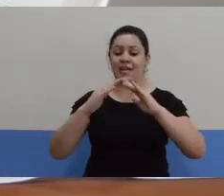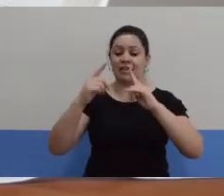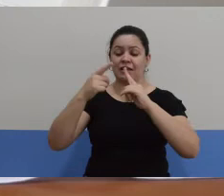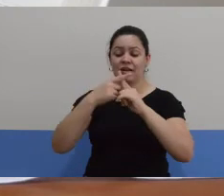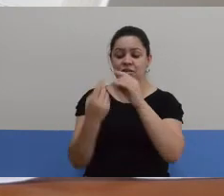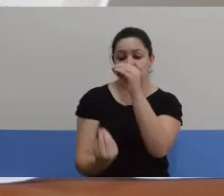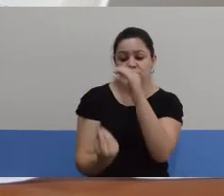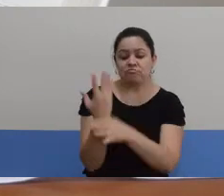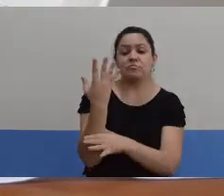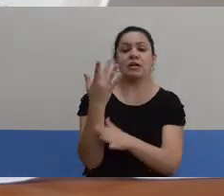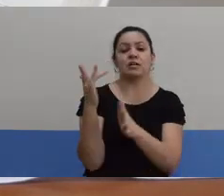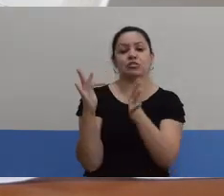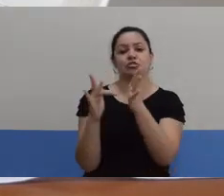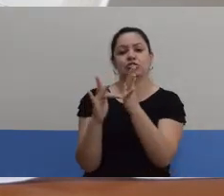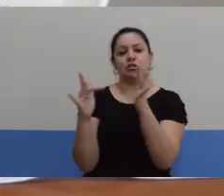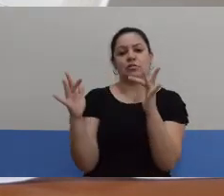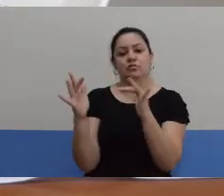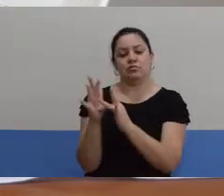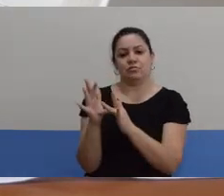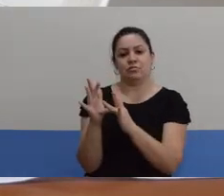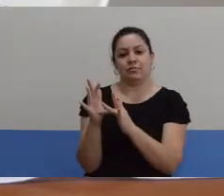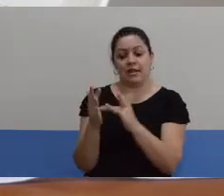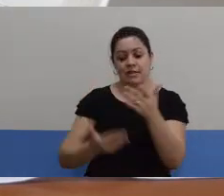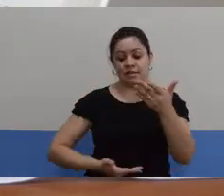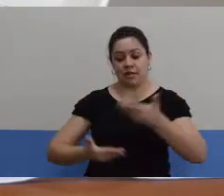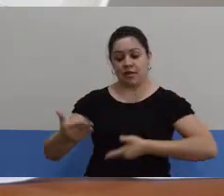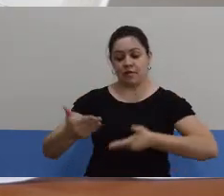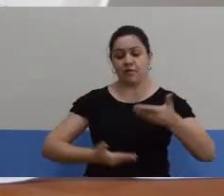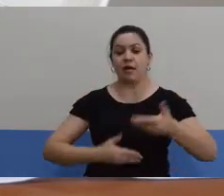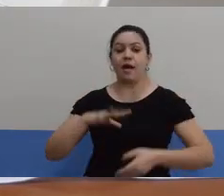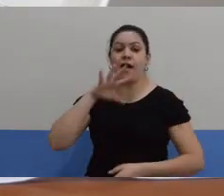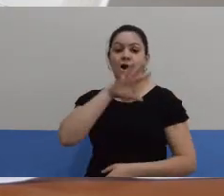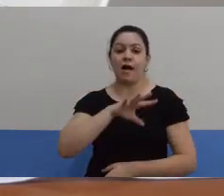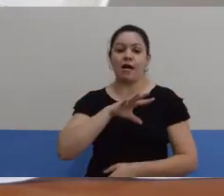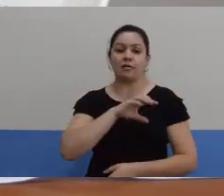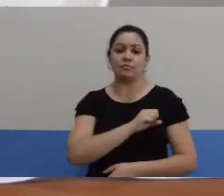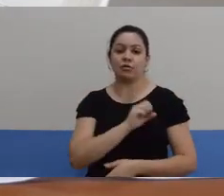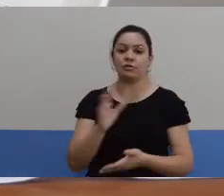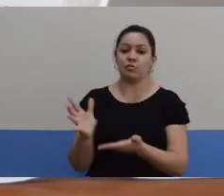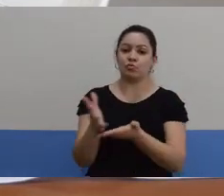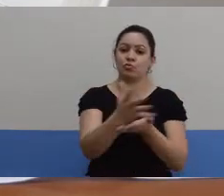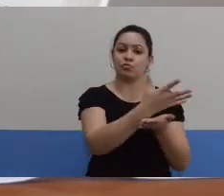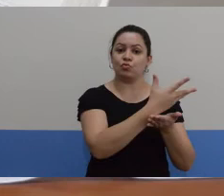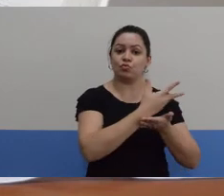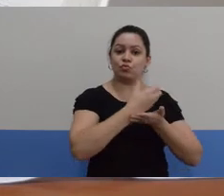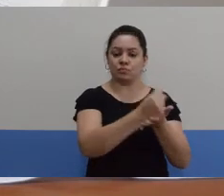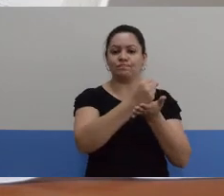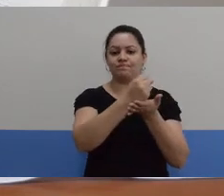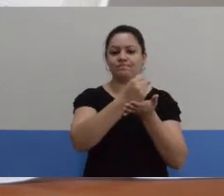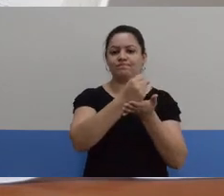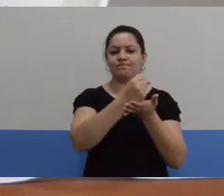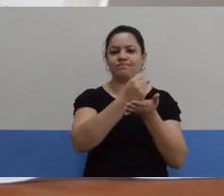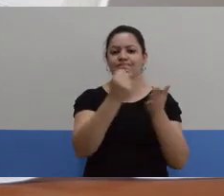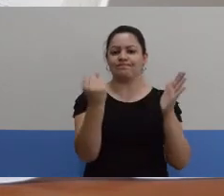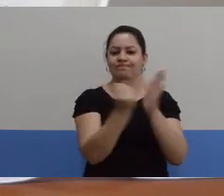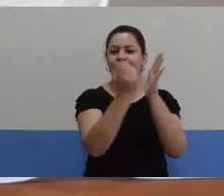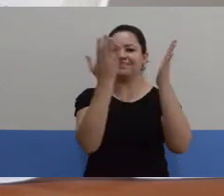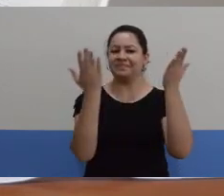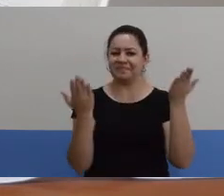do serviço, do amor e da salvação. Por isso eu gosto muito destes 3